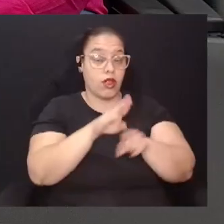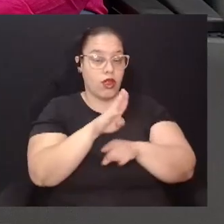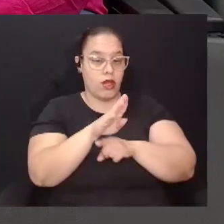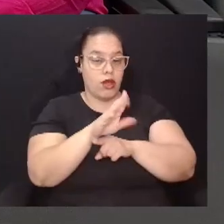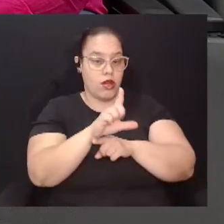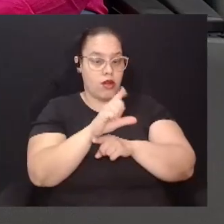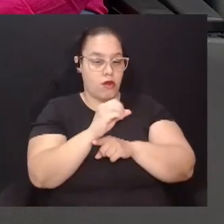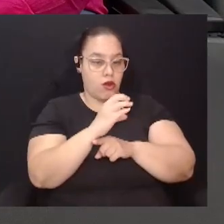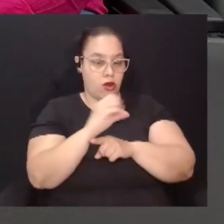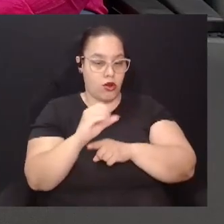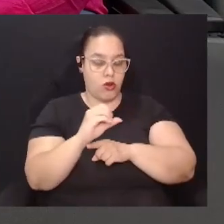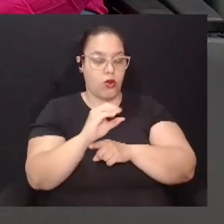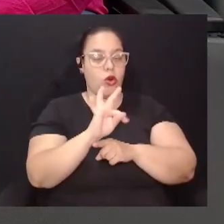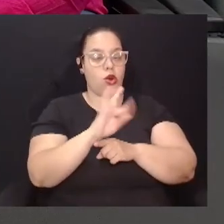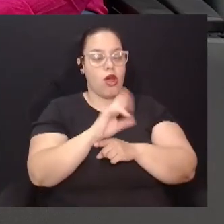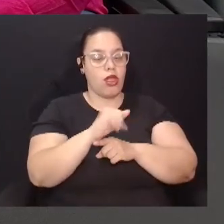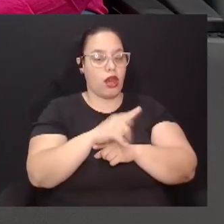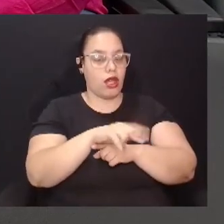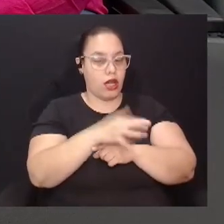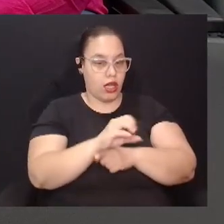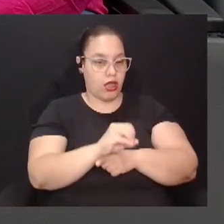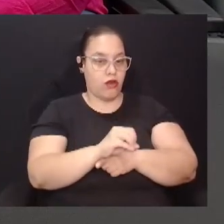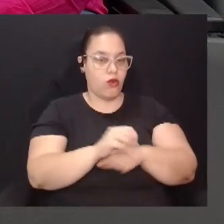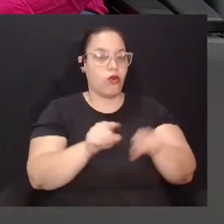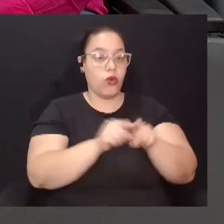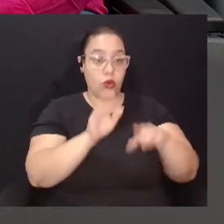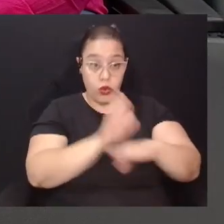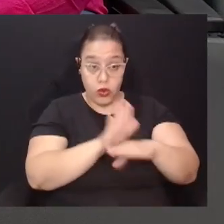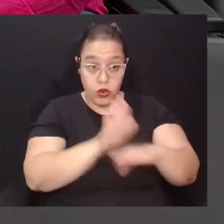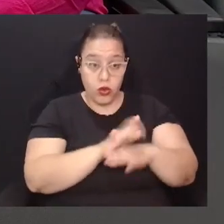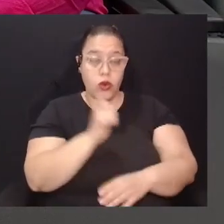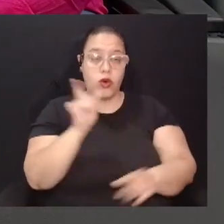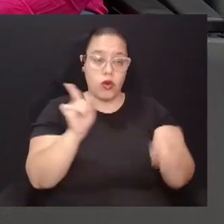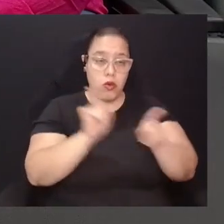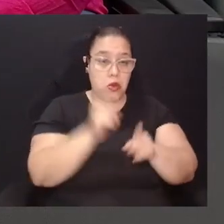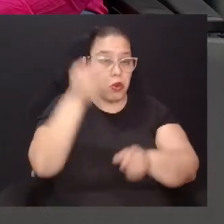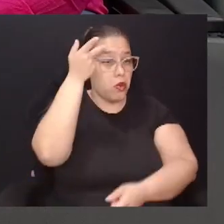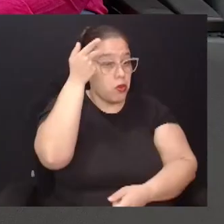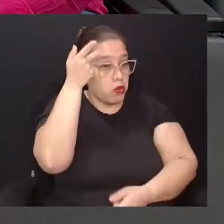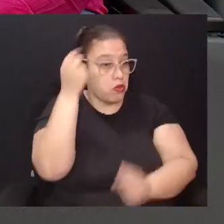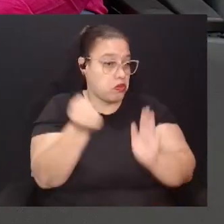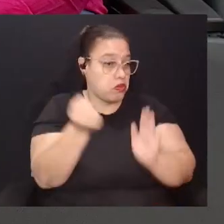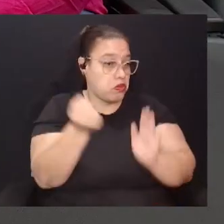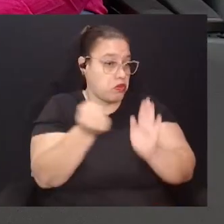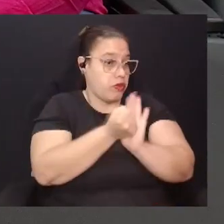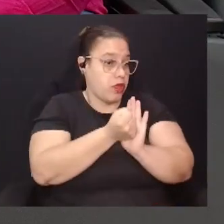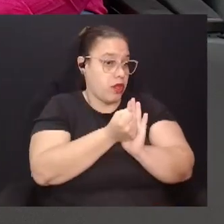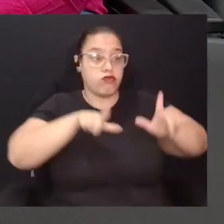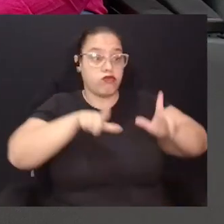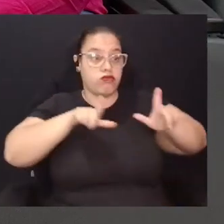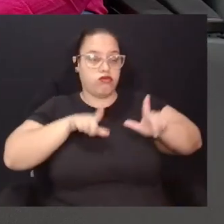teve o bloco do Tancredão, que a gente ajudou esse ano. É um bloco que ele tem um pouco menos de tradição quando a gente fala